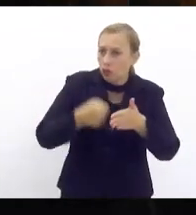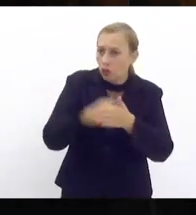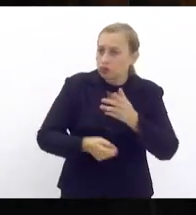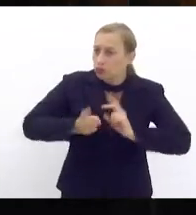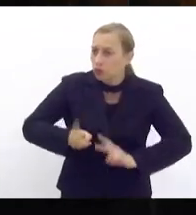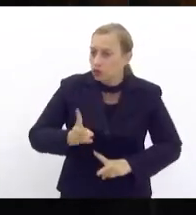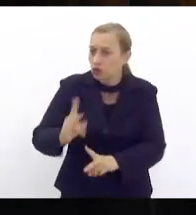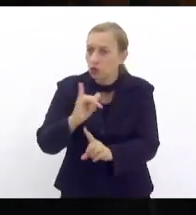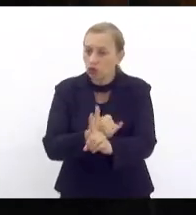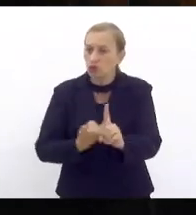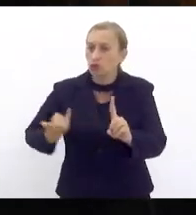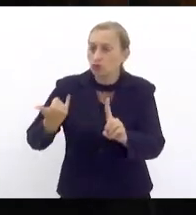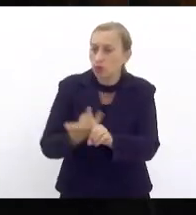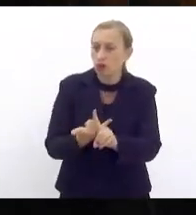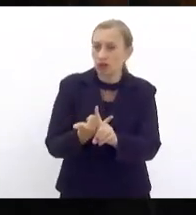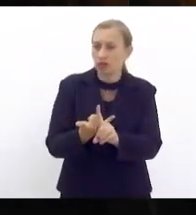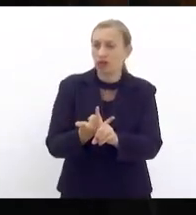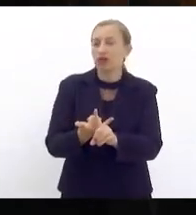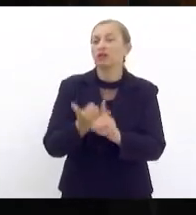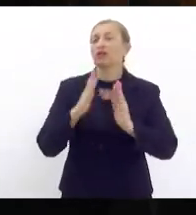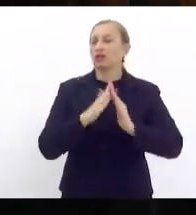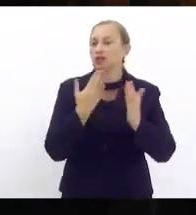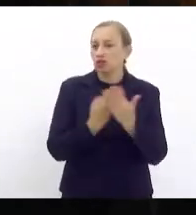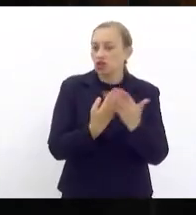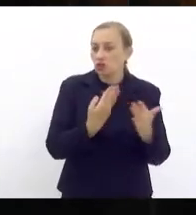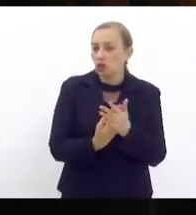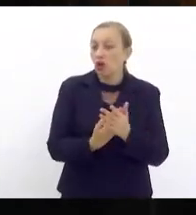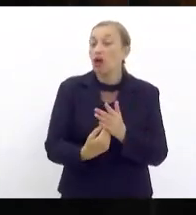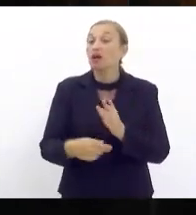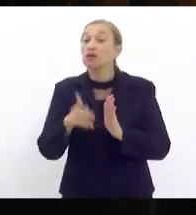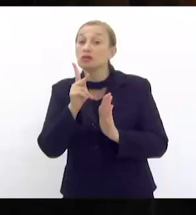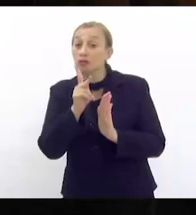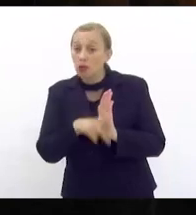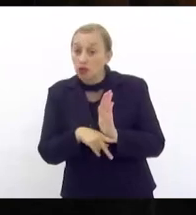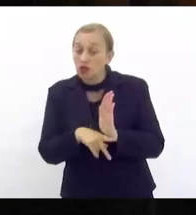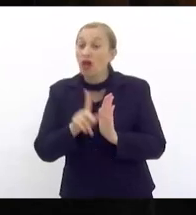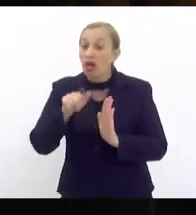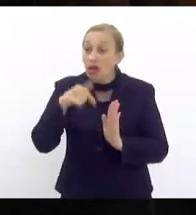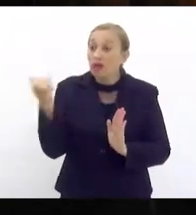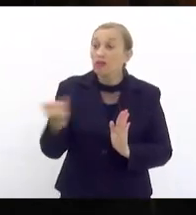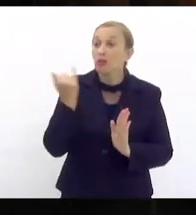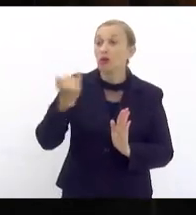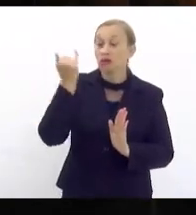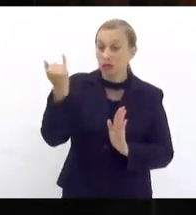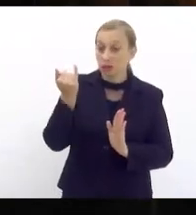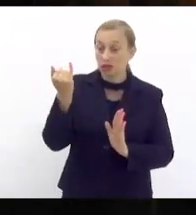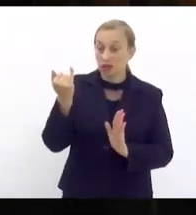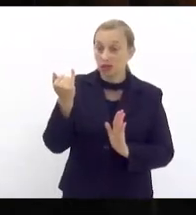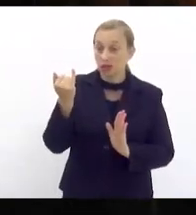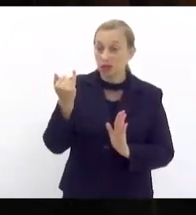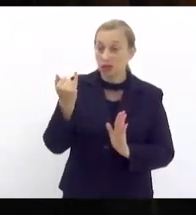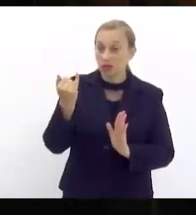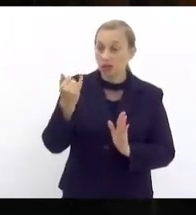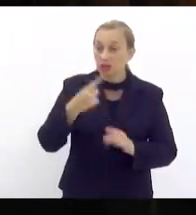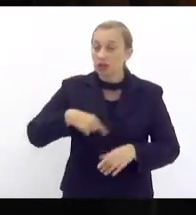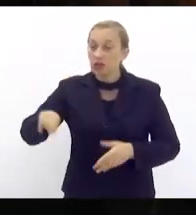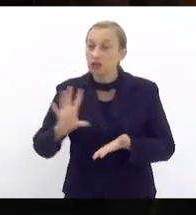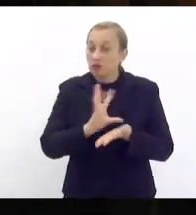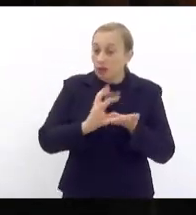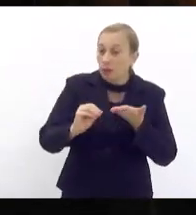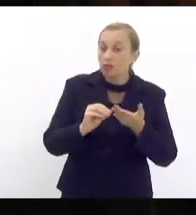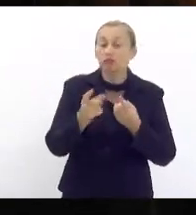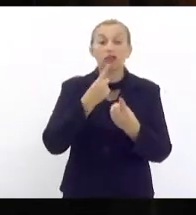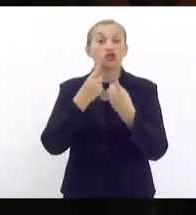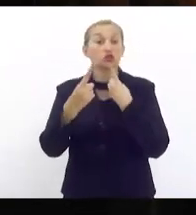contra o bullying na escola inclusive esse projeto é importante que seja levado a pauta para que a gente possa